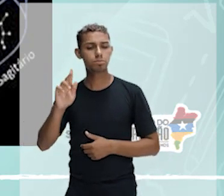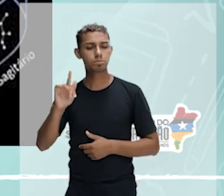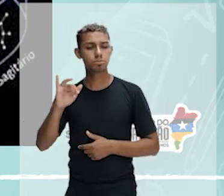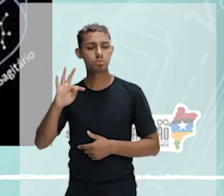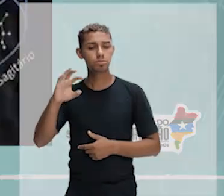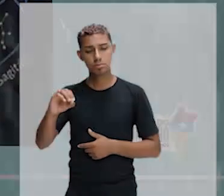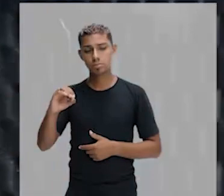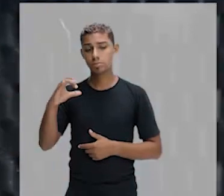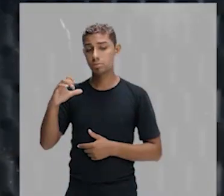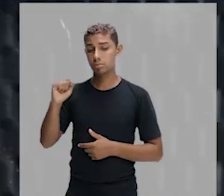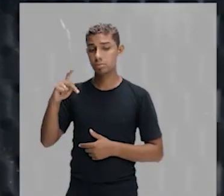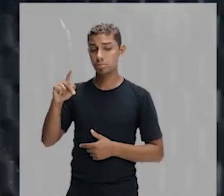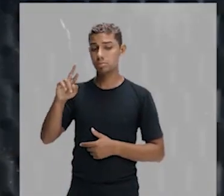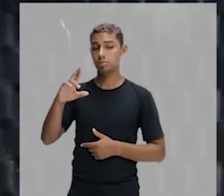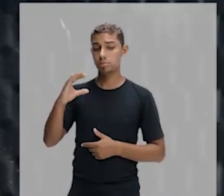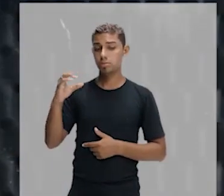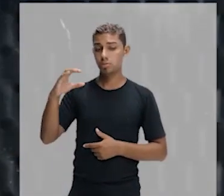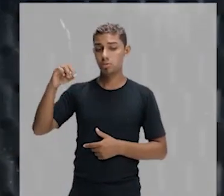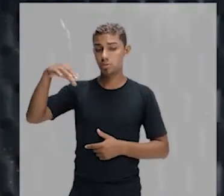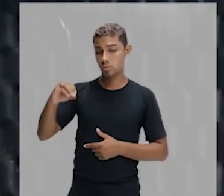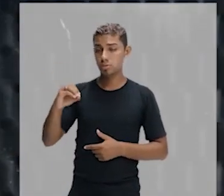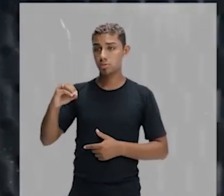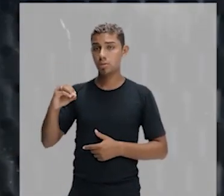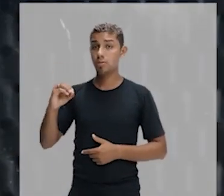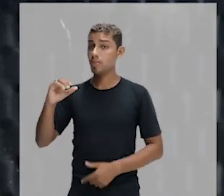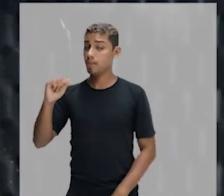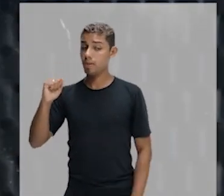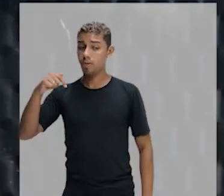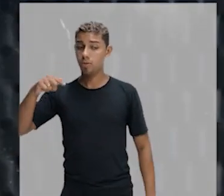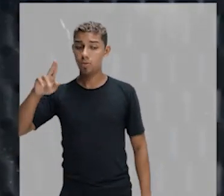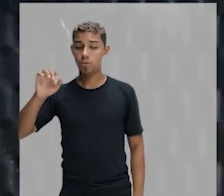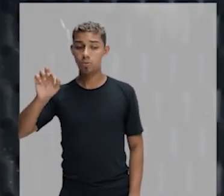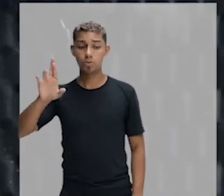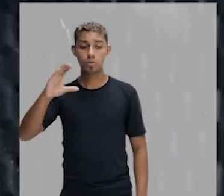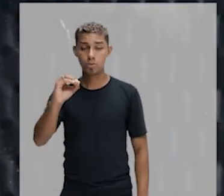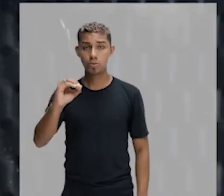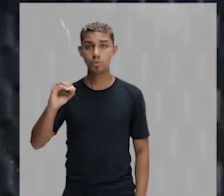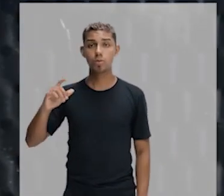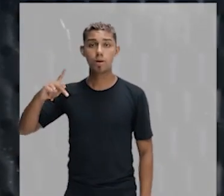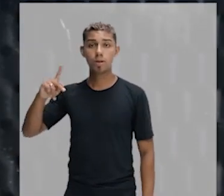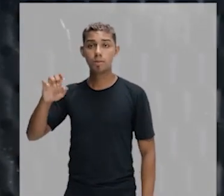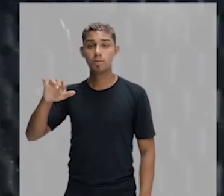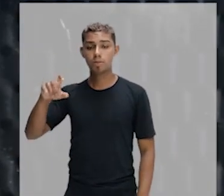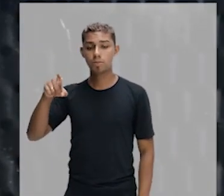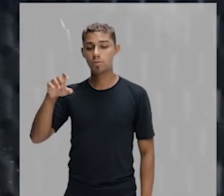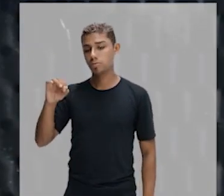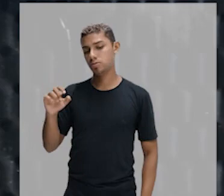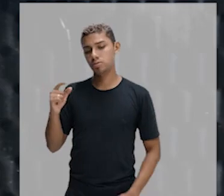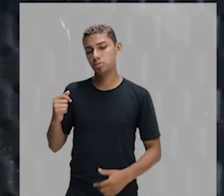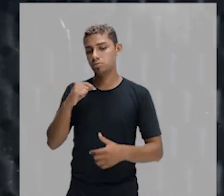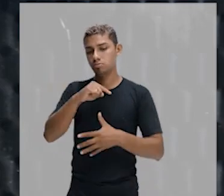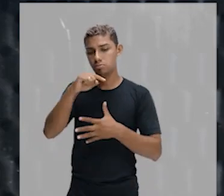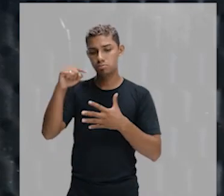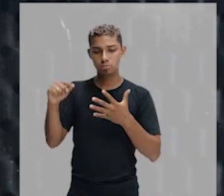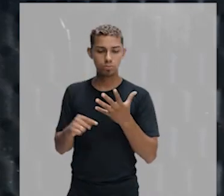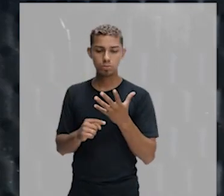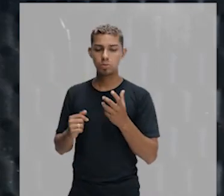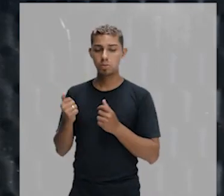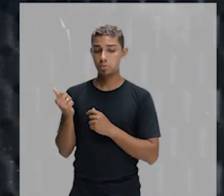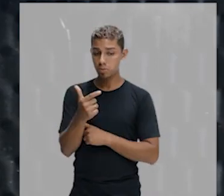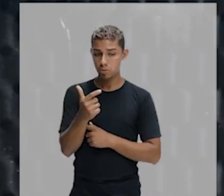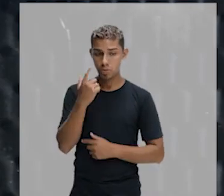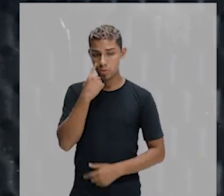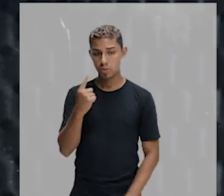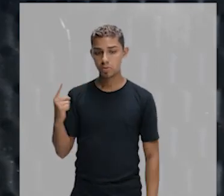lá ao desenho que eu falei, não é? Então nós temos aqui as 12 casas aí do zodíaco, né?